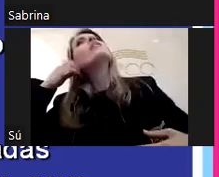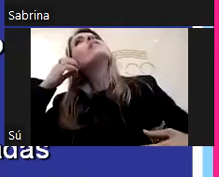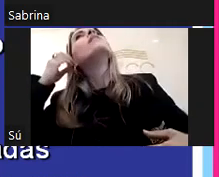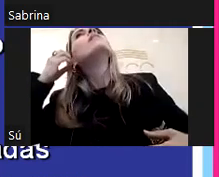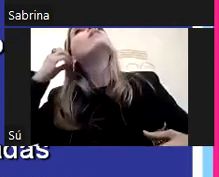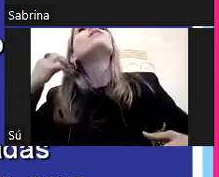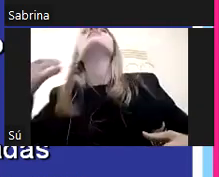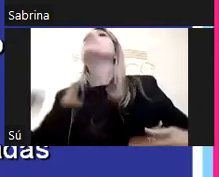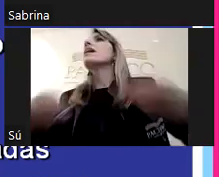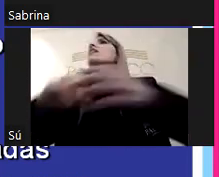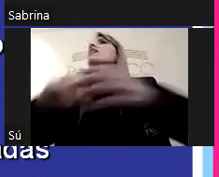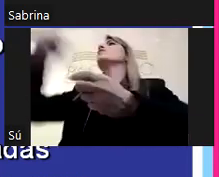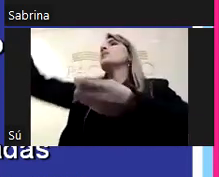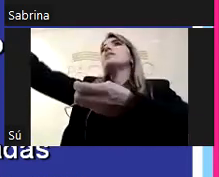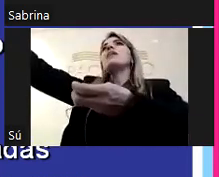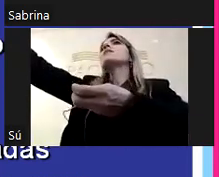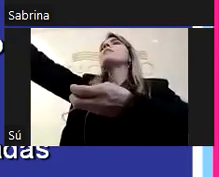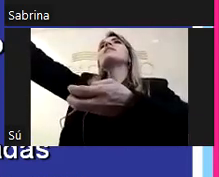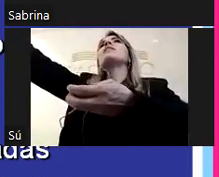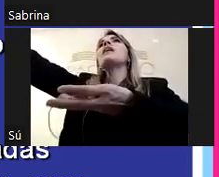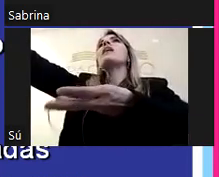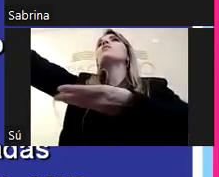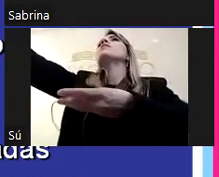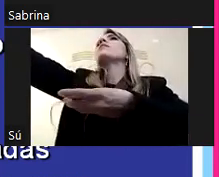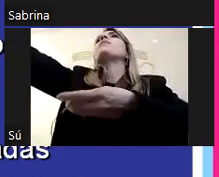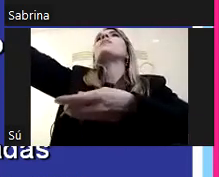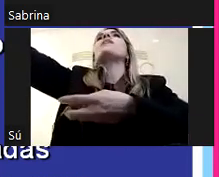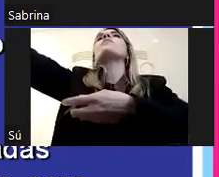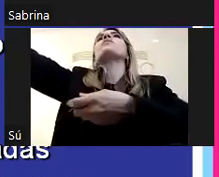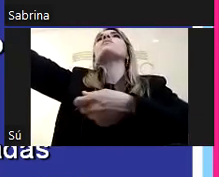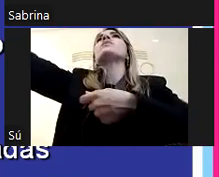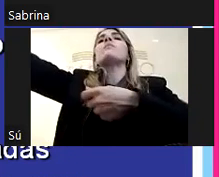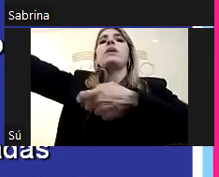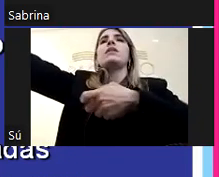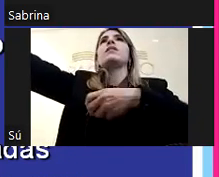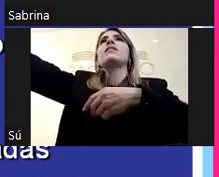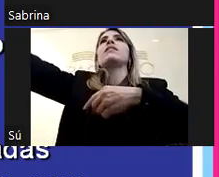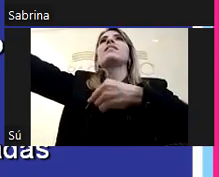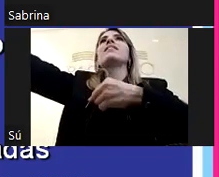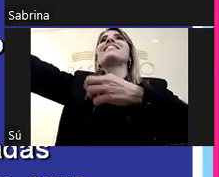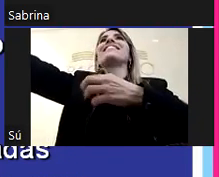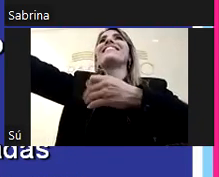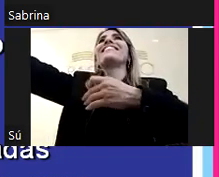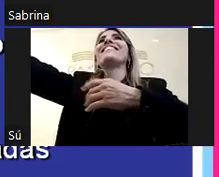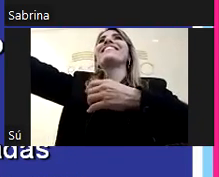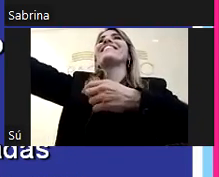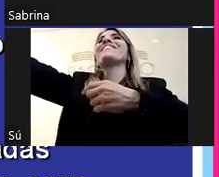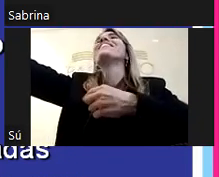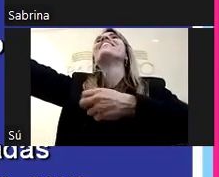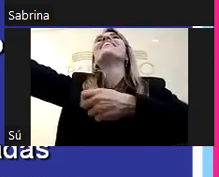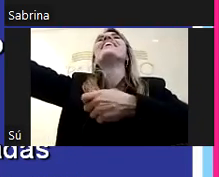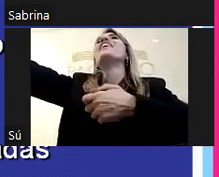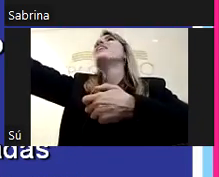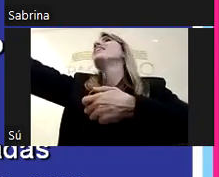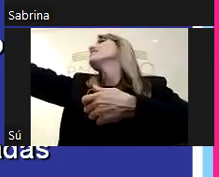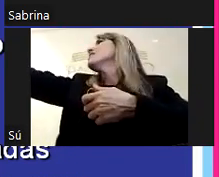determinadas circunstâncias. Não leva em conta as falhas que tem aí de escrita. Muitas